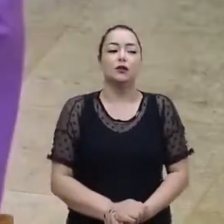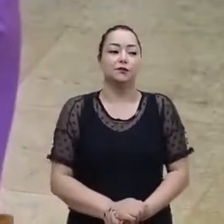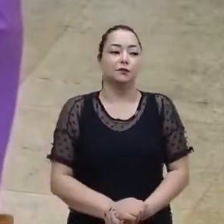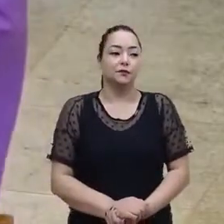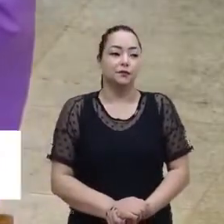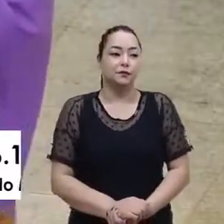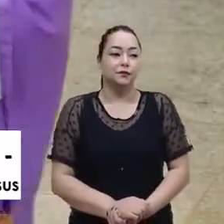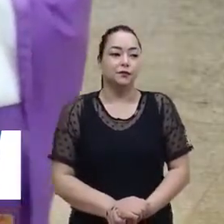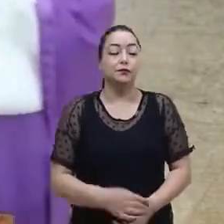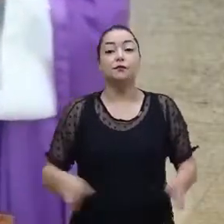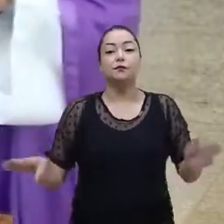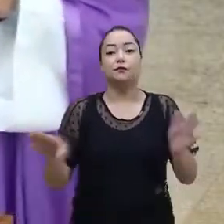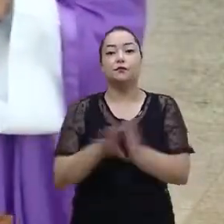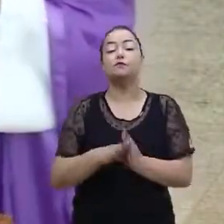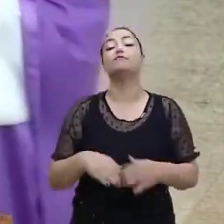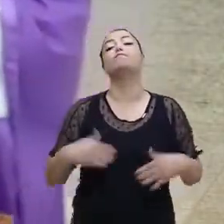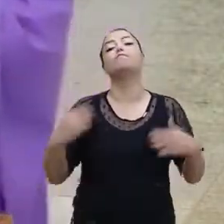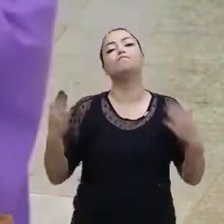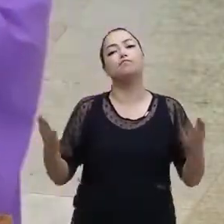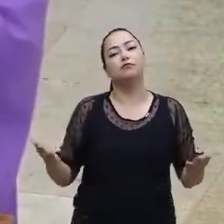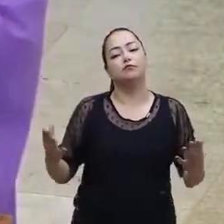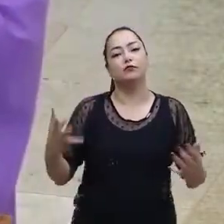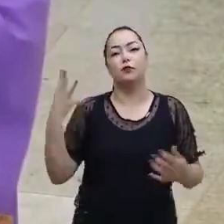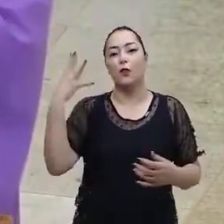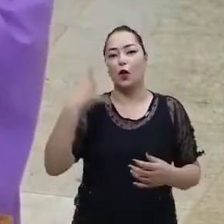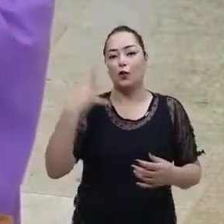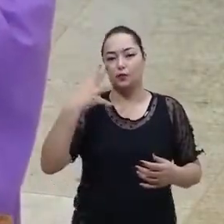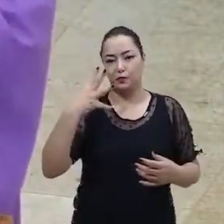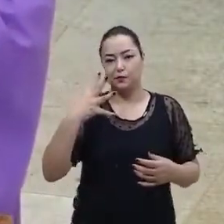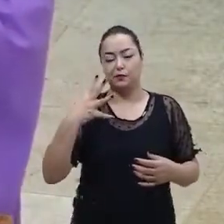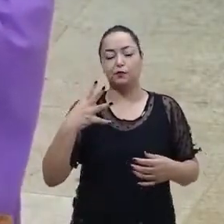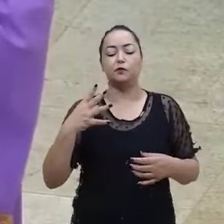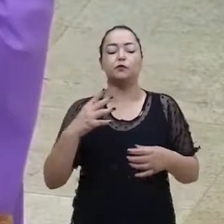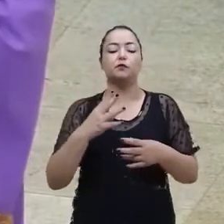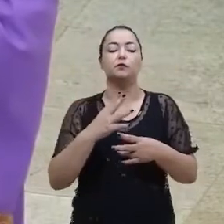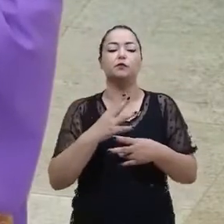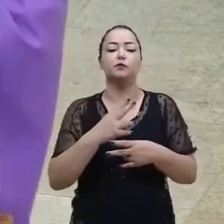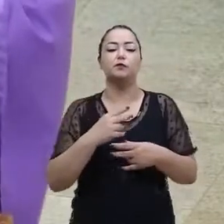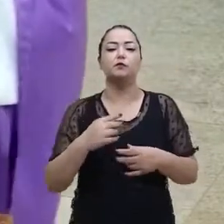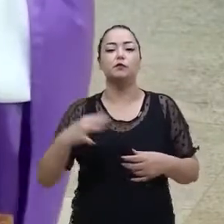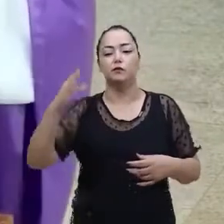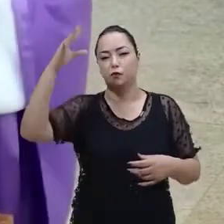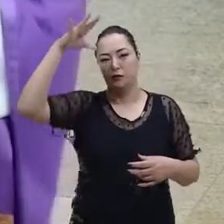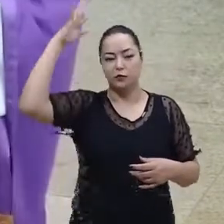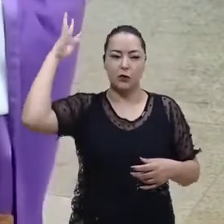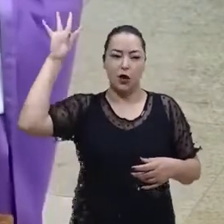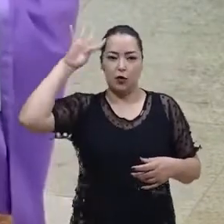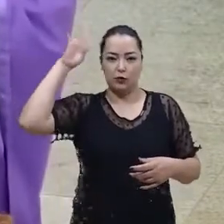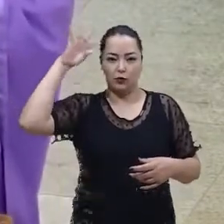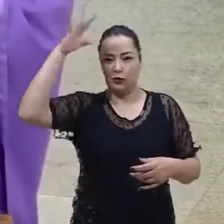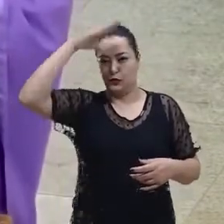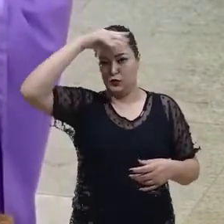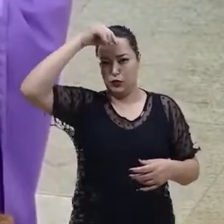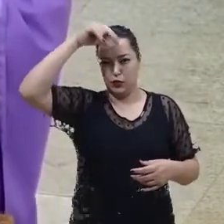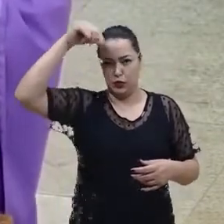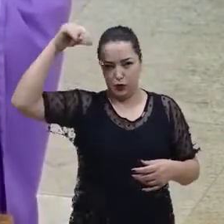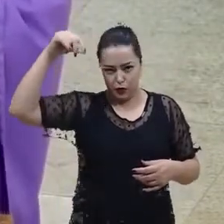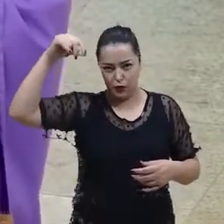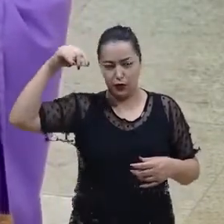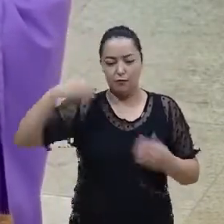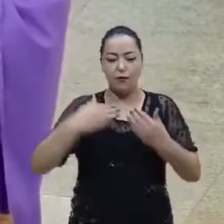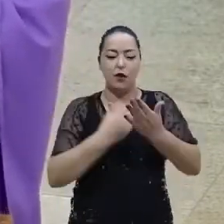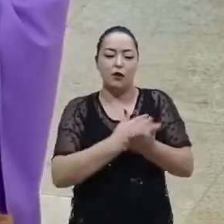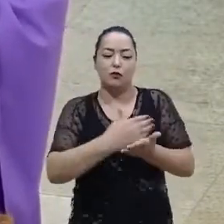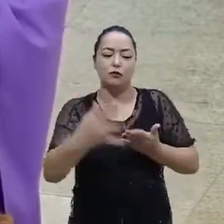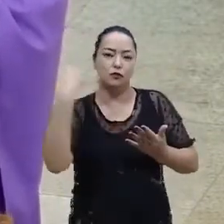Já chegamos enfim a quarta-feira de cinzas que abre o tempo de quaresma